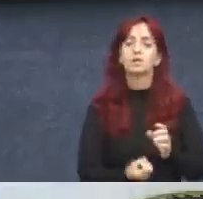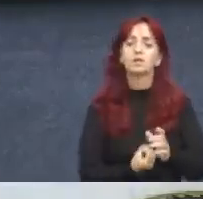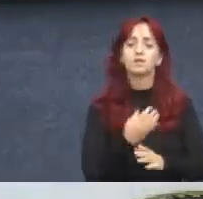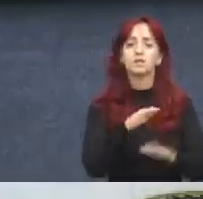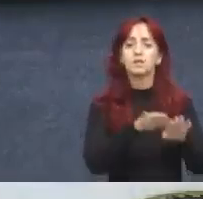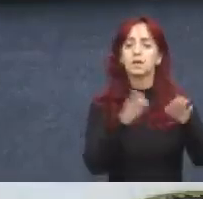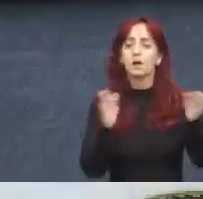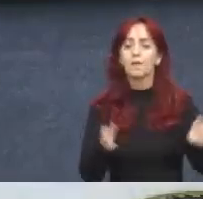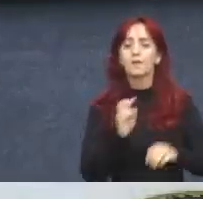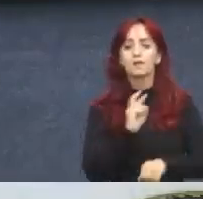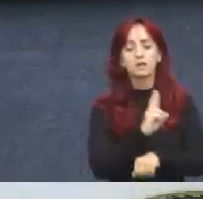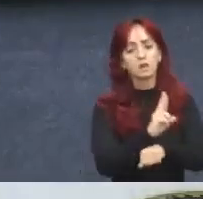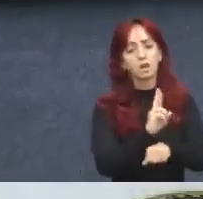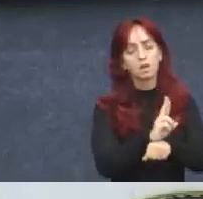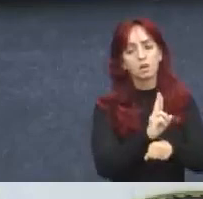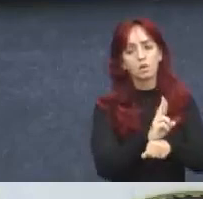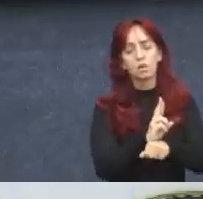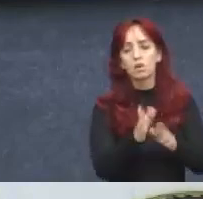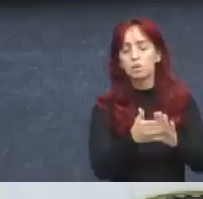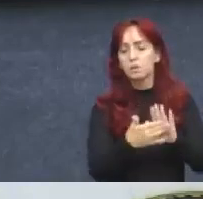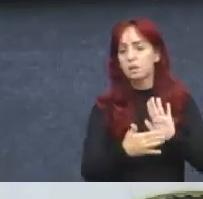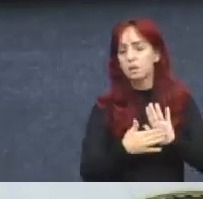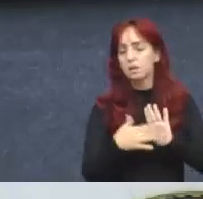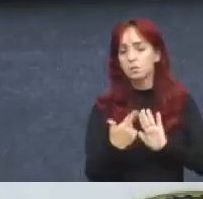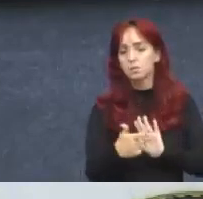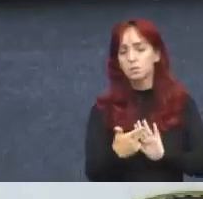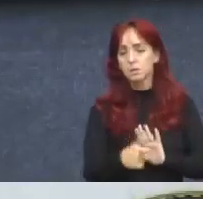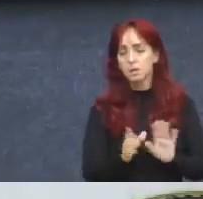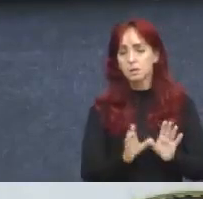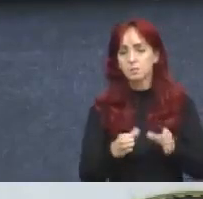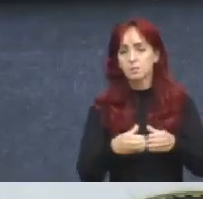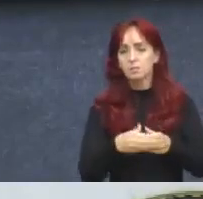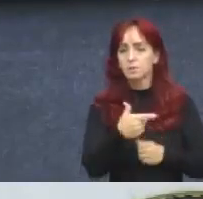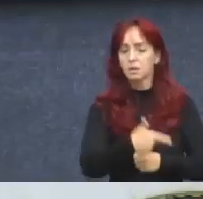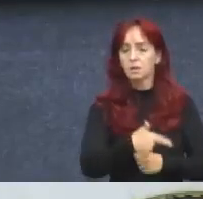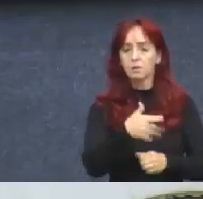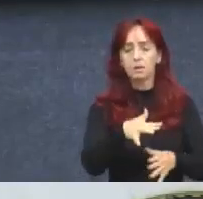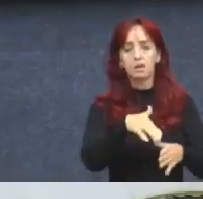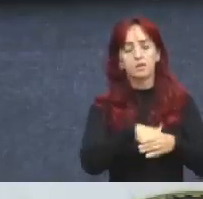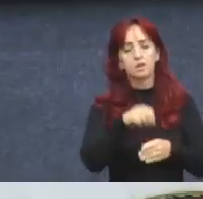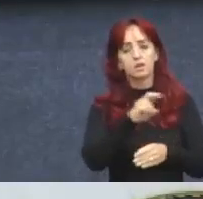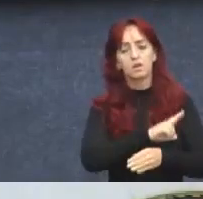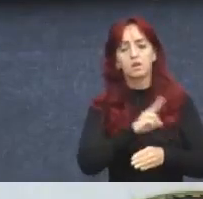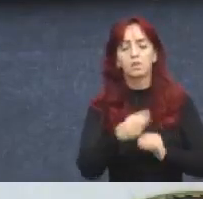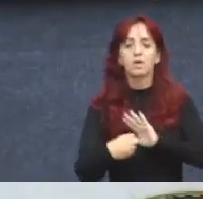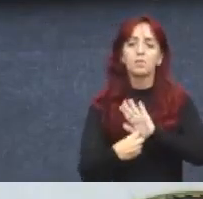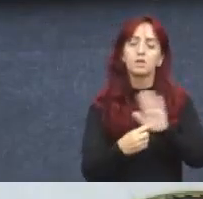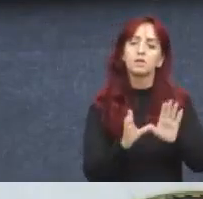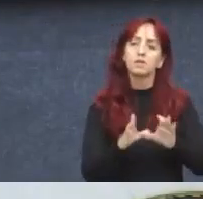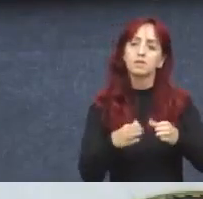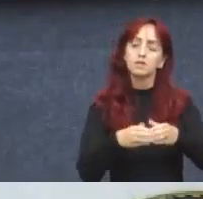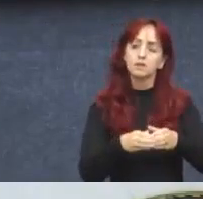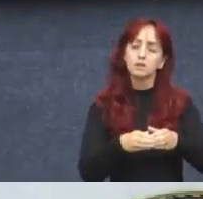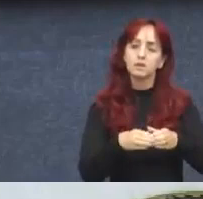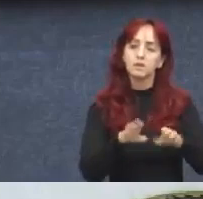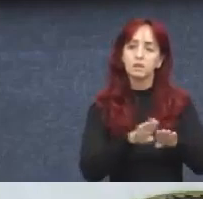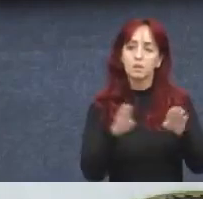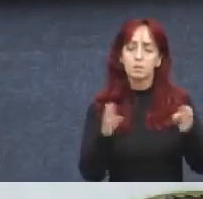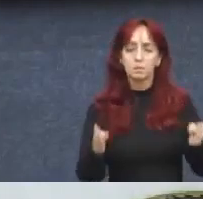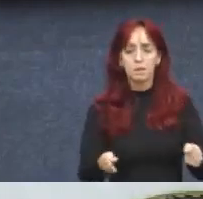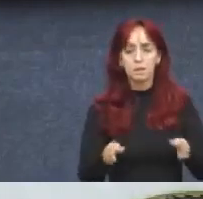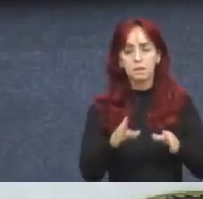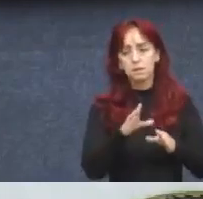diretora, não há emendas, quórum, maioria dos membros da Câmara, 21 votos. A votação é nominal, pareceres das comissões da mesa,